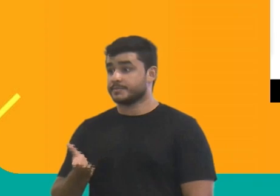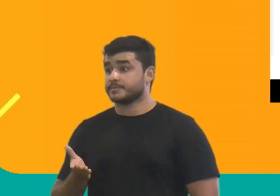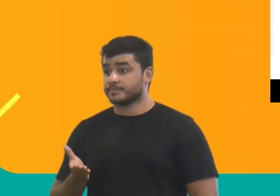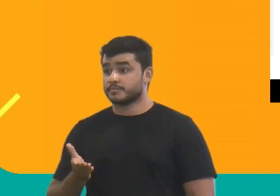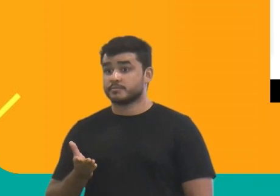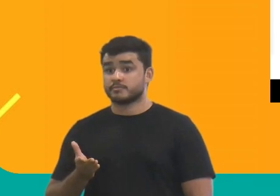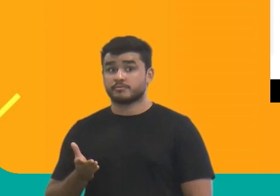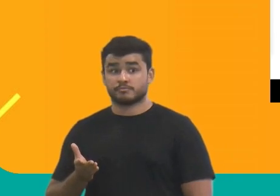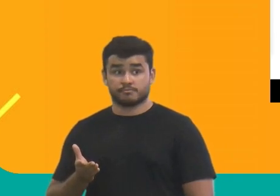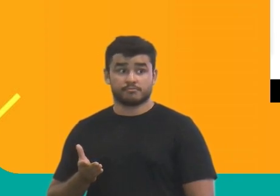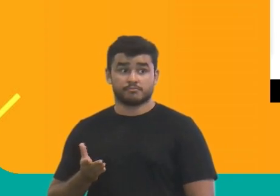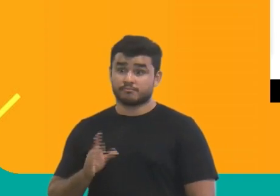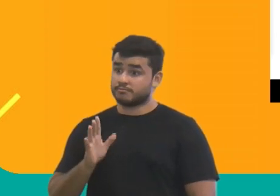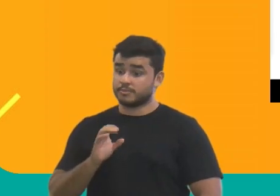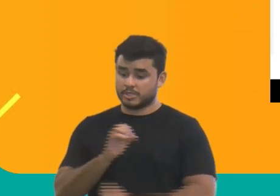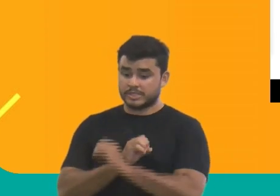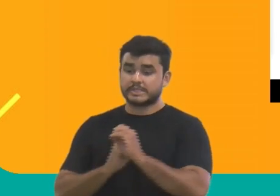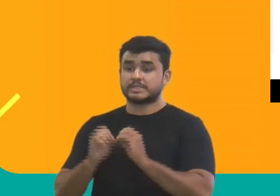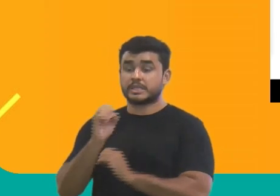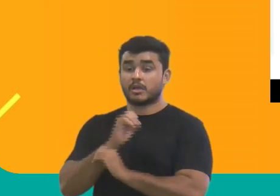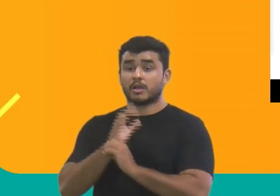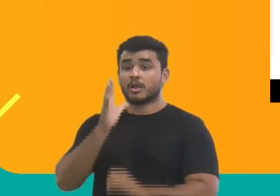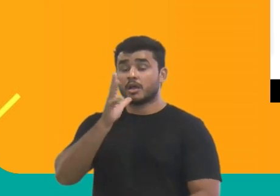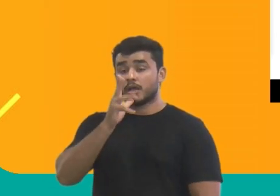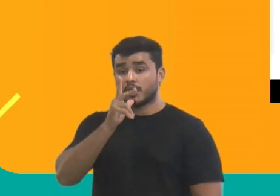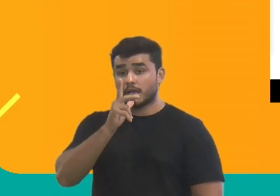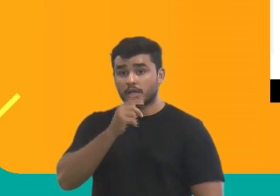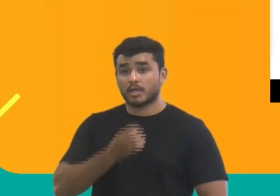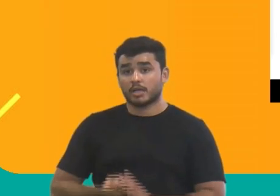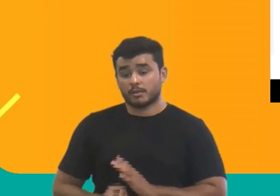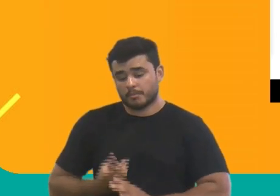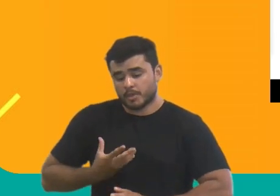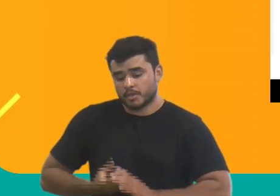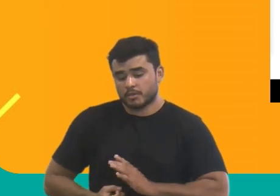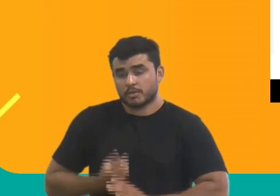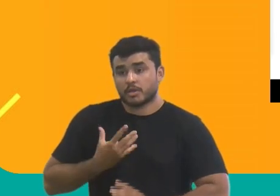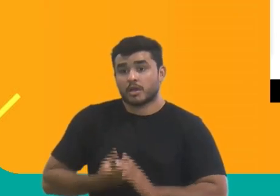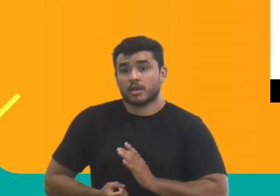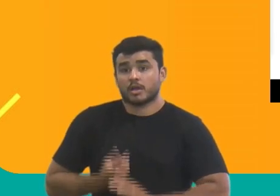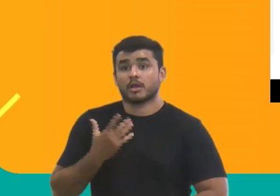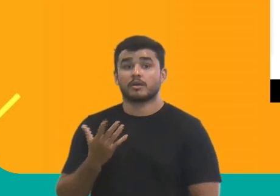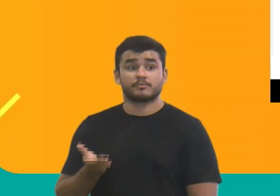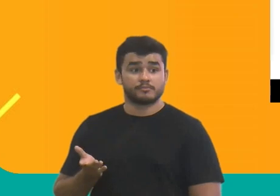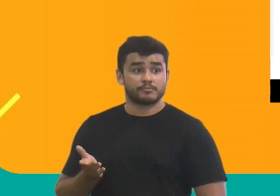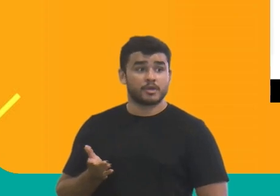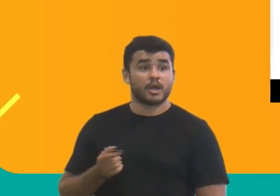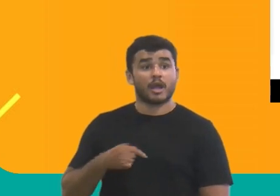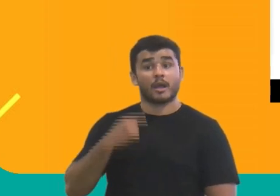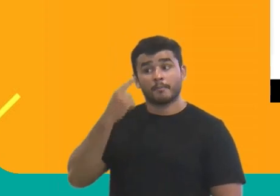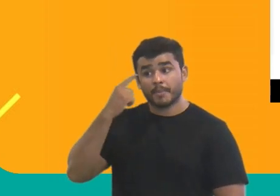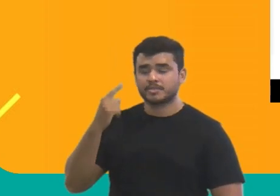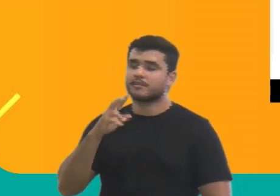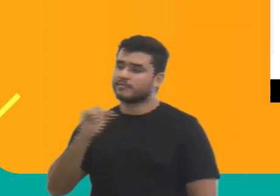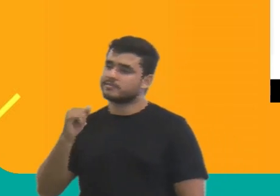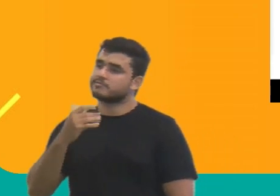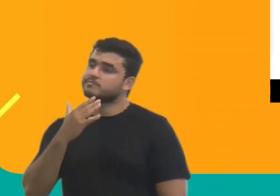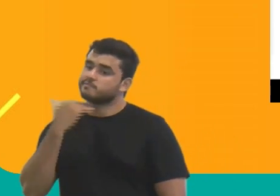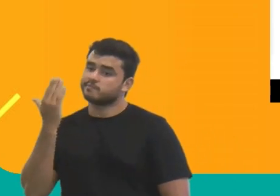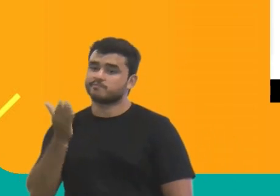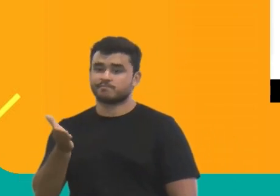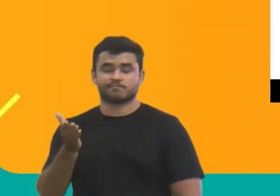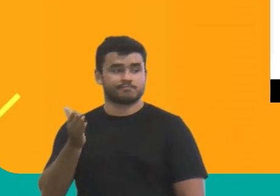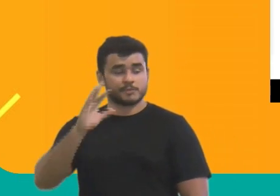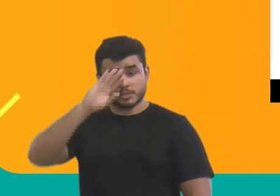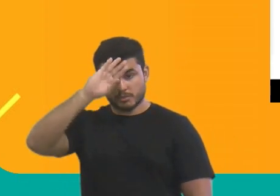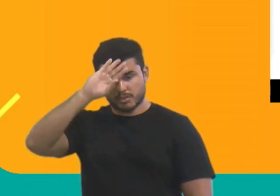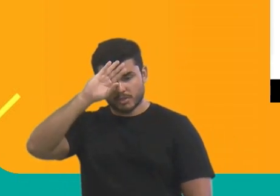rápido, não é rápido. Eu preciso gastar ali anticorpos, depois, em vez de fabricar anticorpo para me proteger. E se você já está